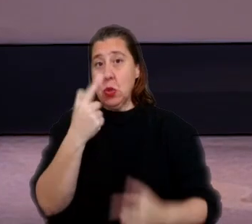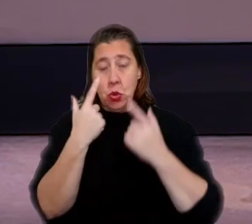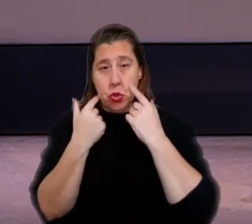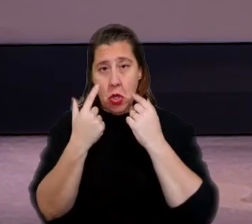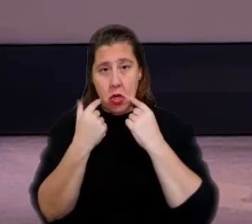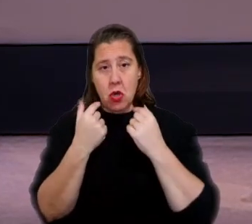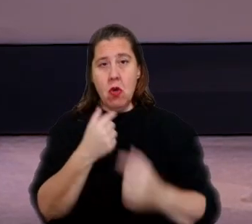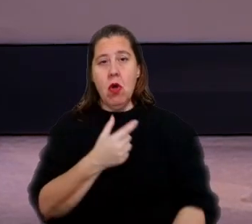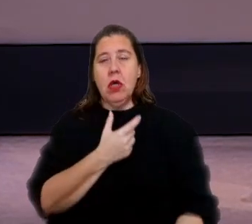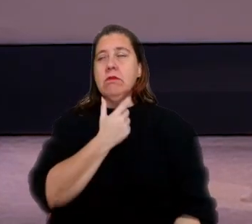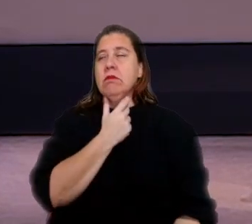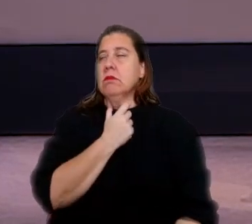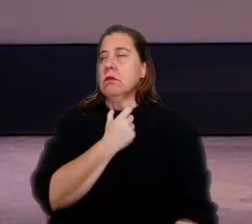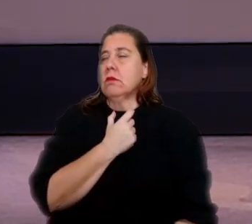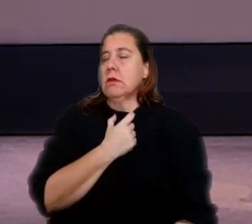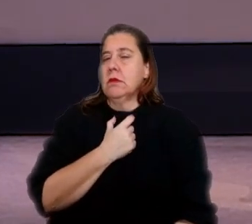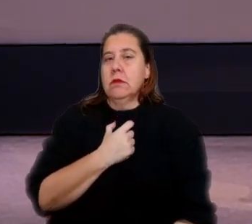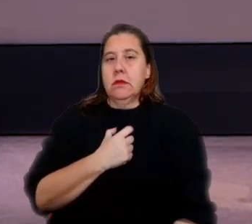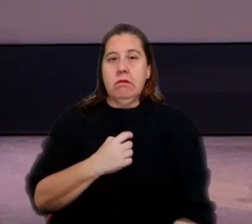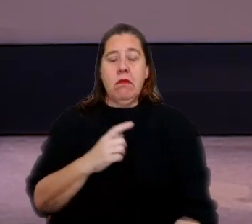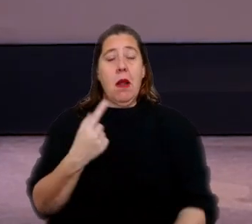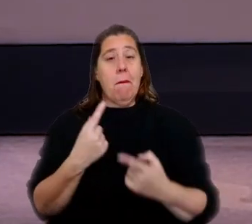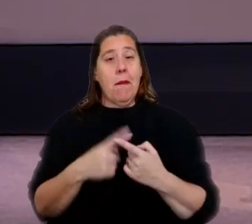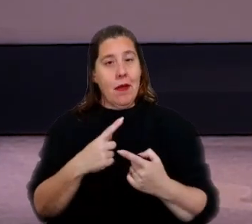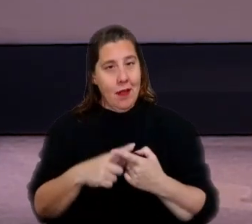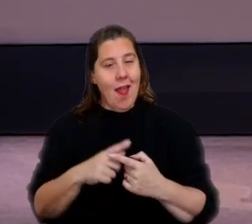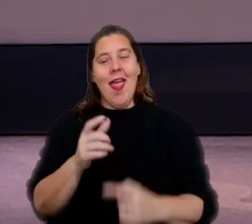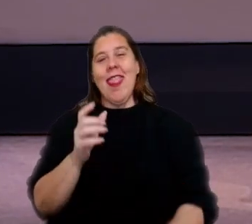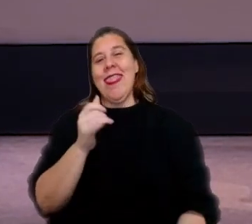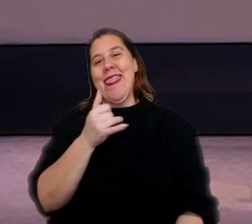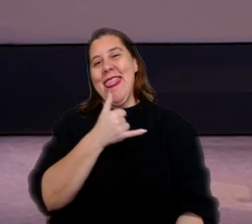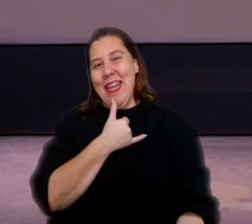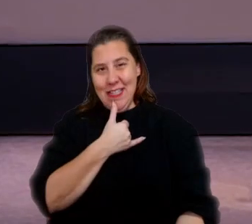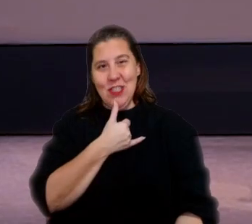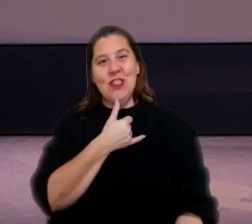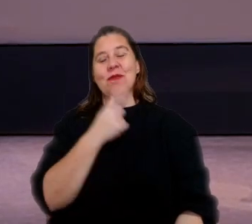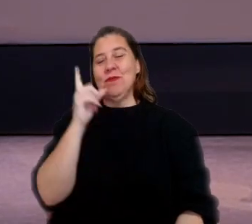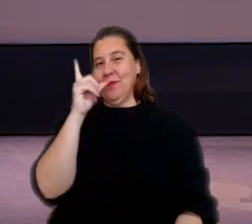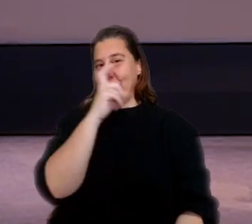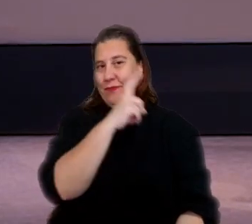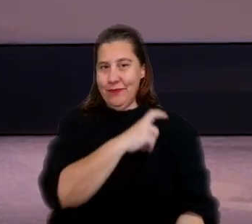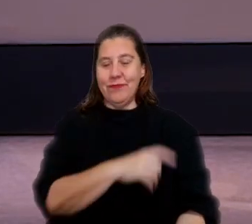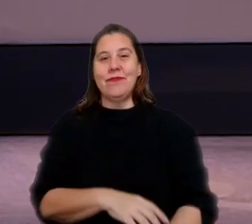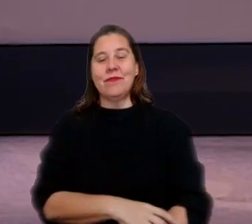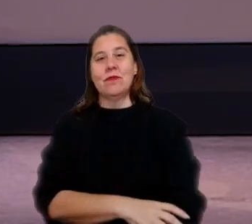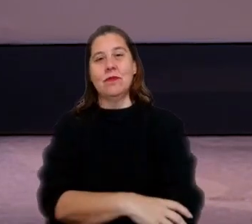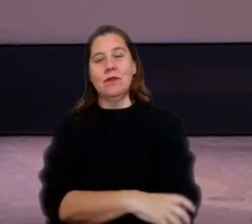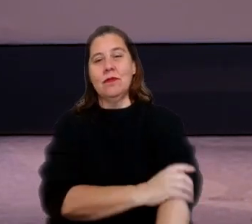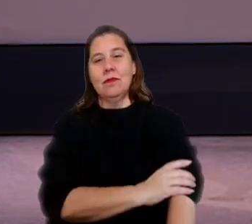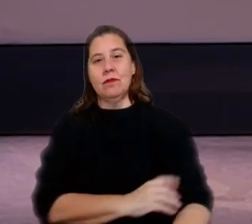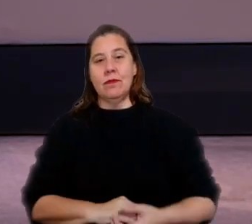que, se não chorou, engoliu a seco, né? É muito, muito triste, muito duro.